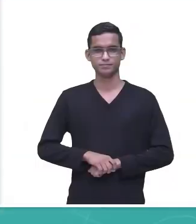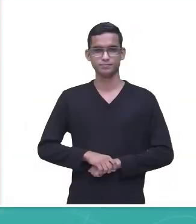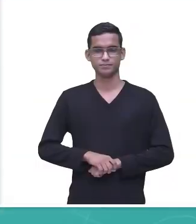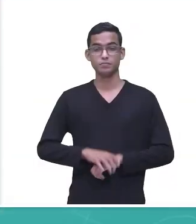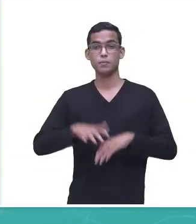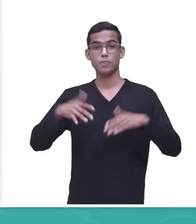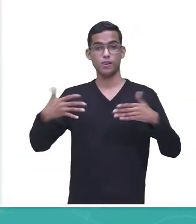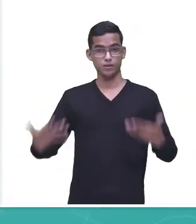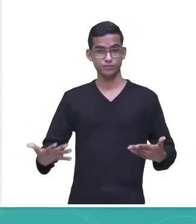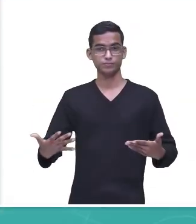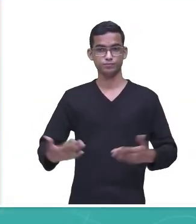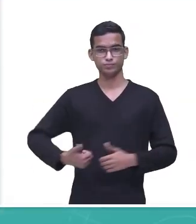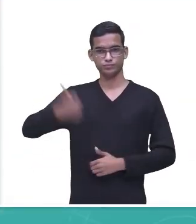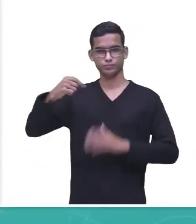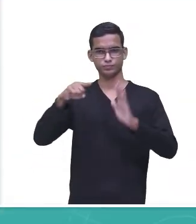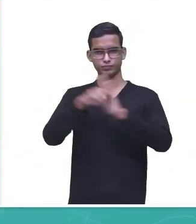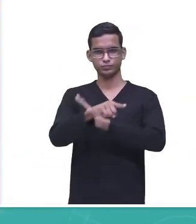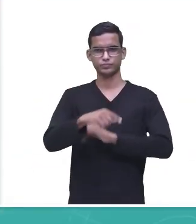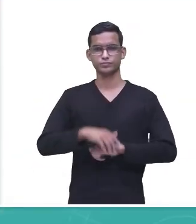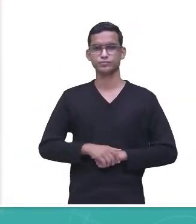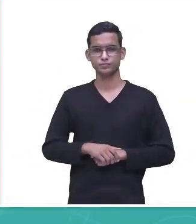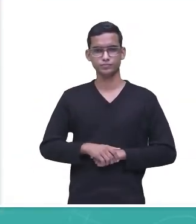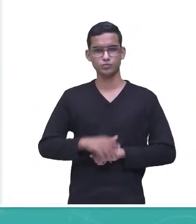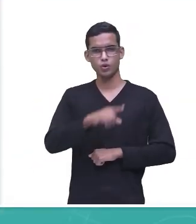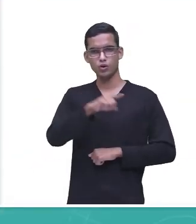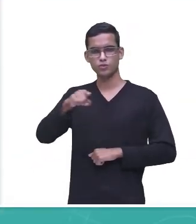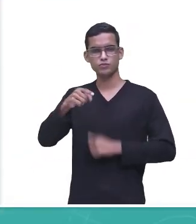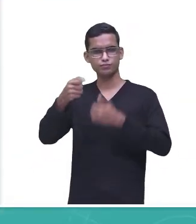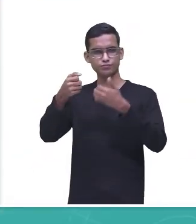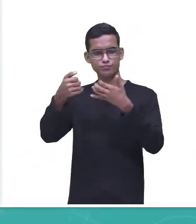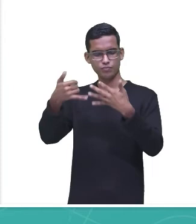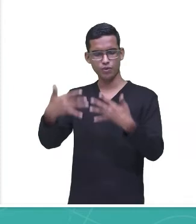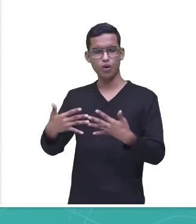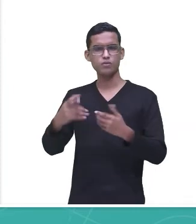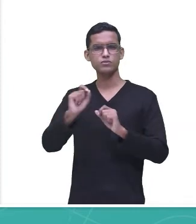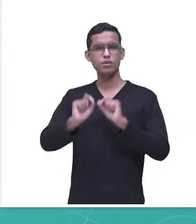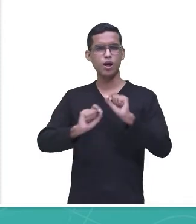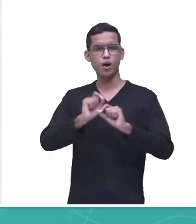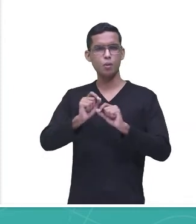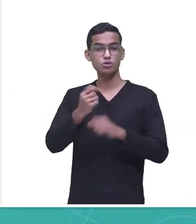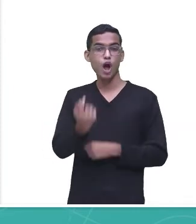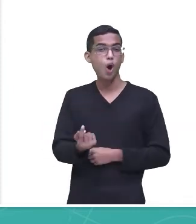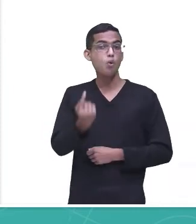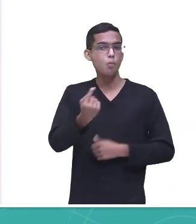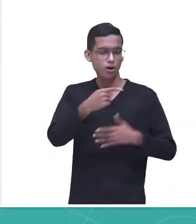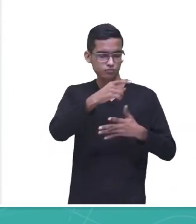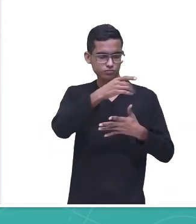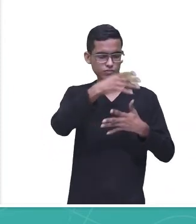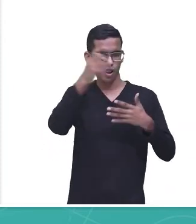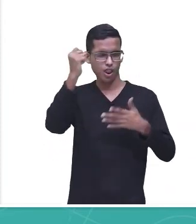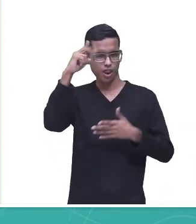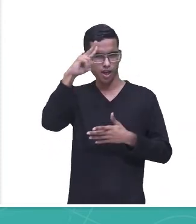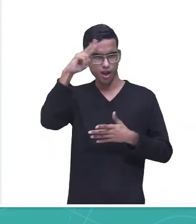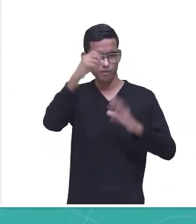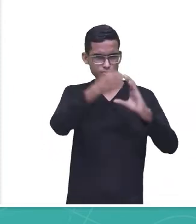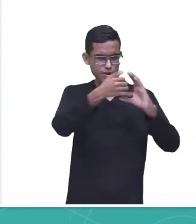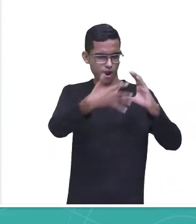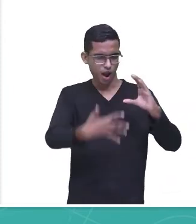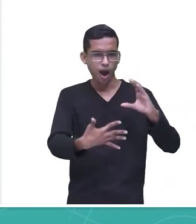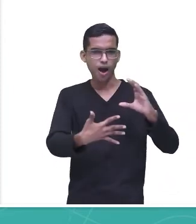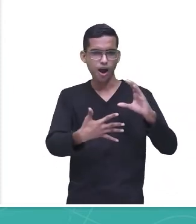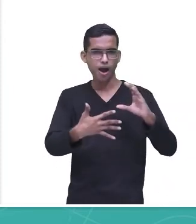Então, questão 1, vocês vão citar uma característica da arte românica